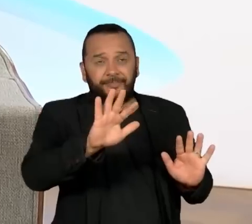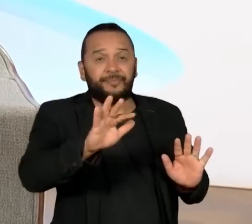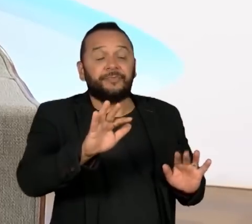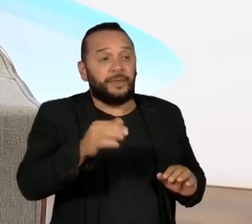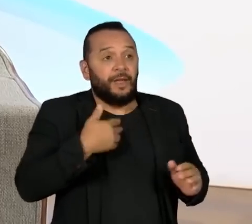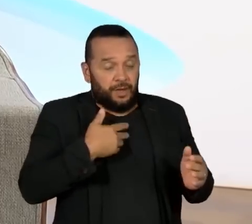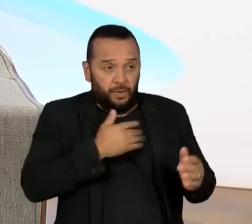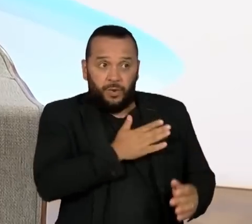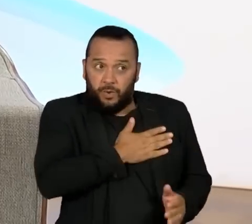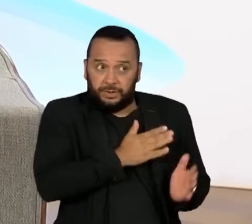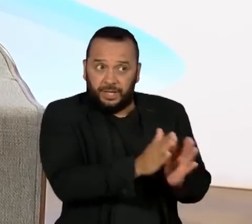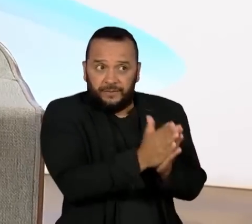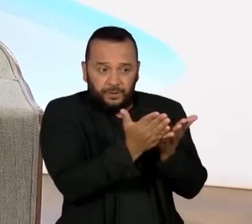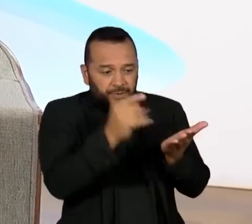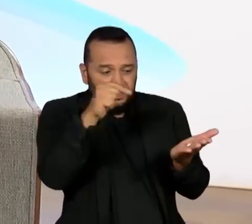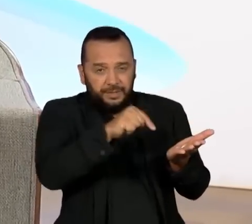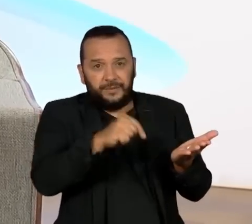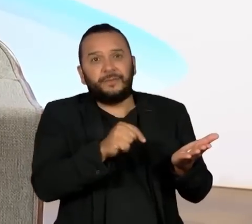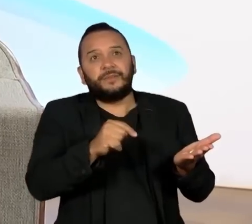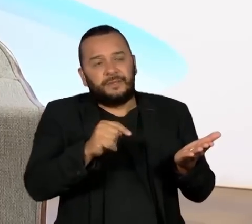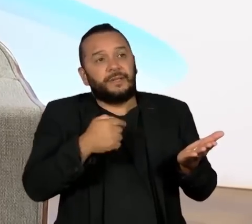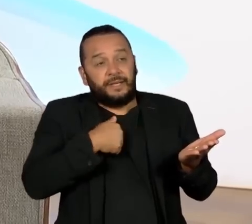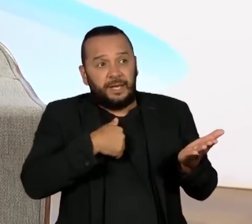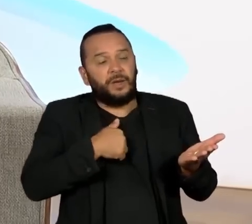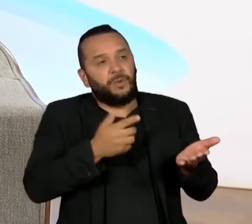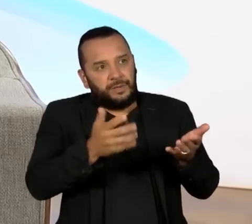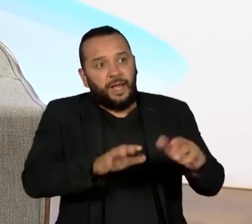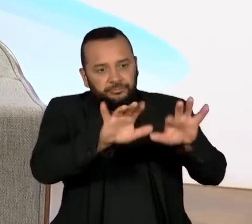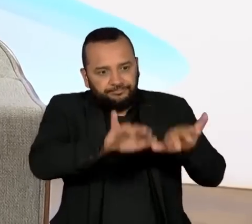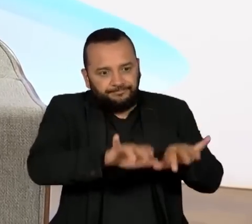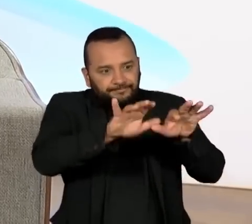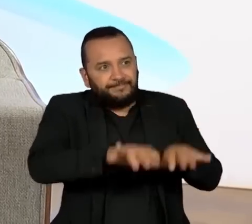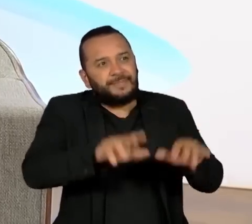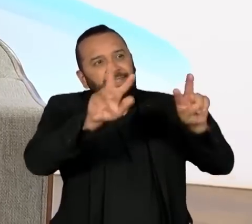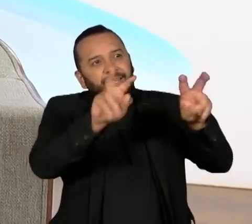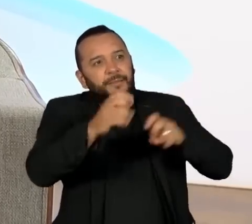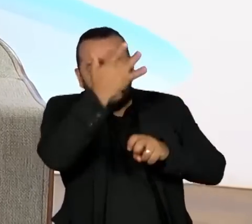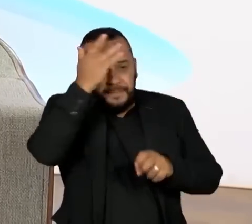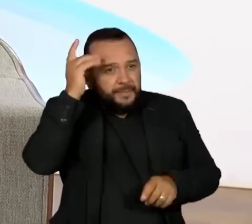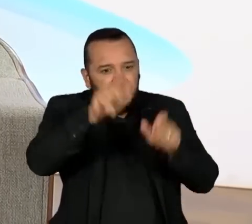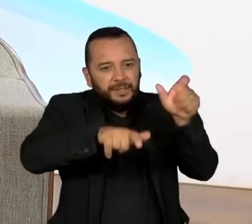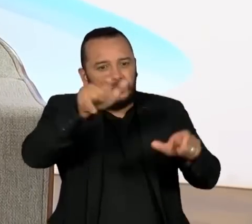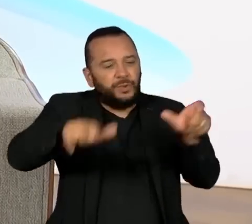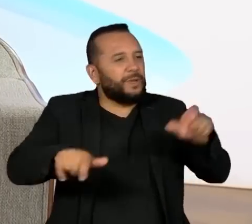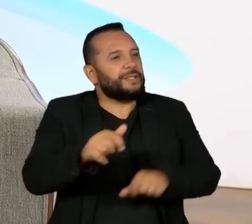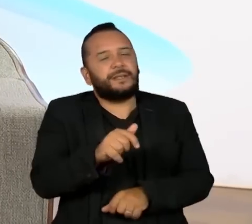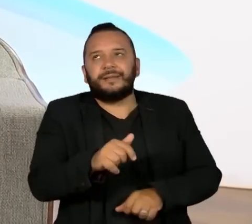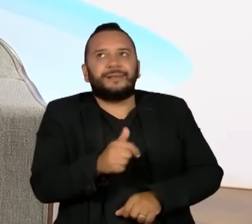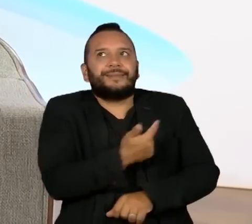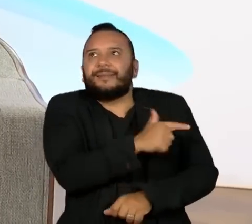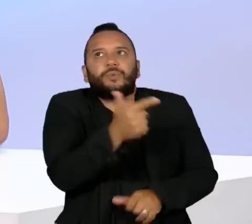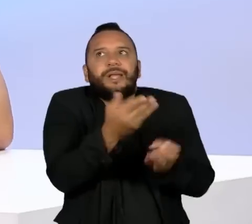do livro, quando eu fui escrever, eu queria escrever sobre pessoas que não tivessem nenhuma qualidade.